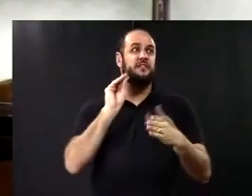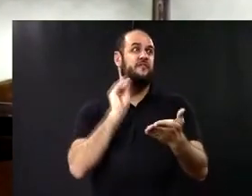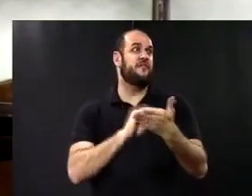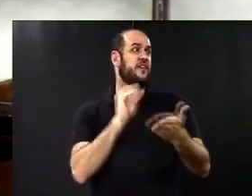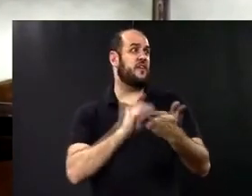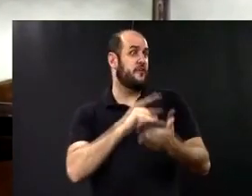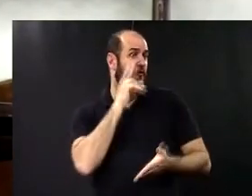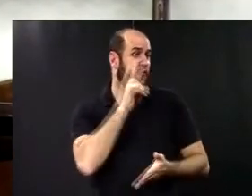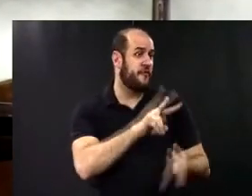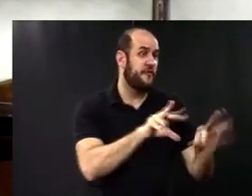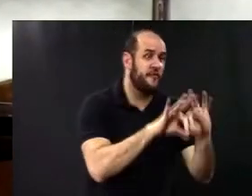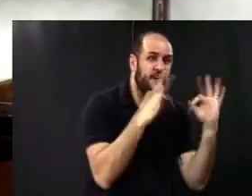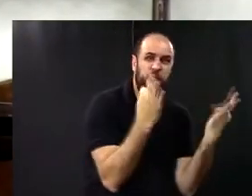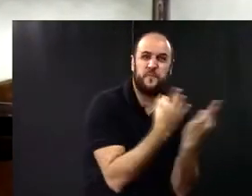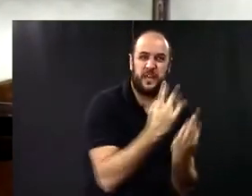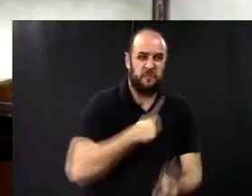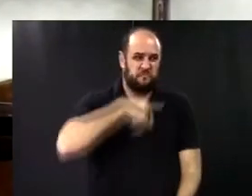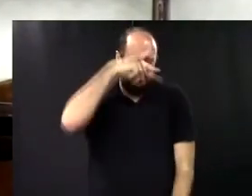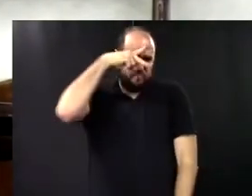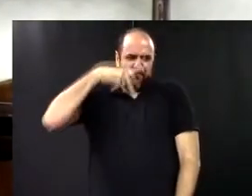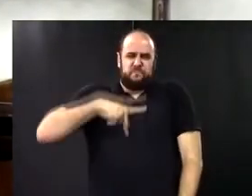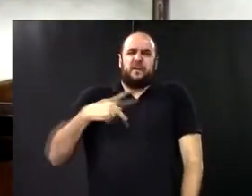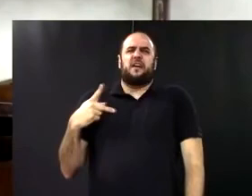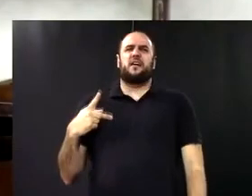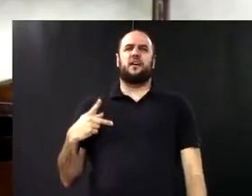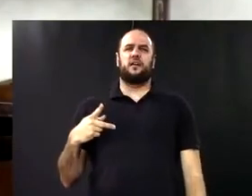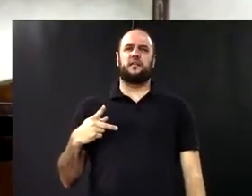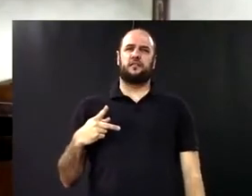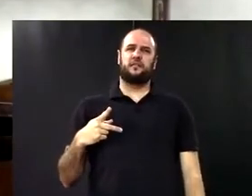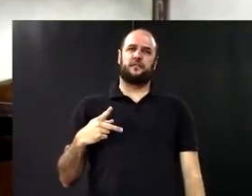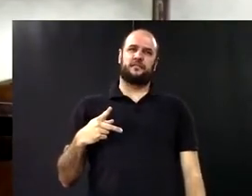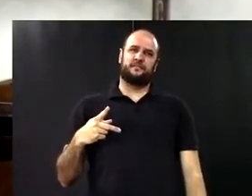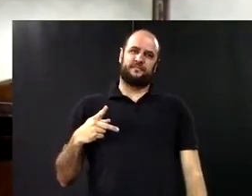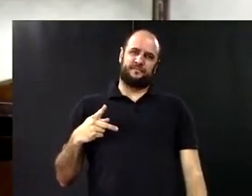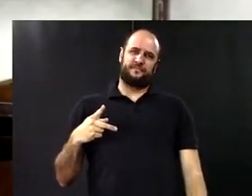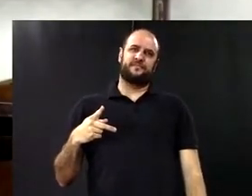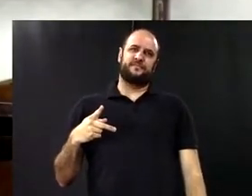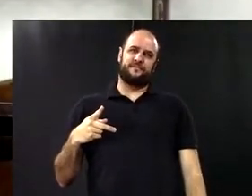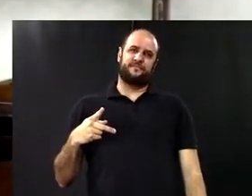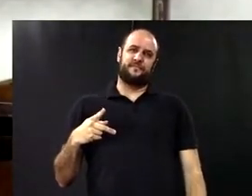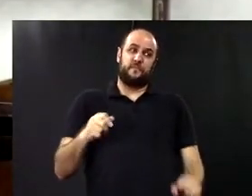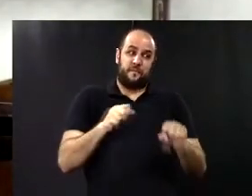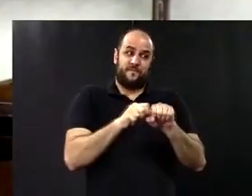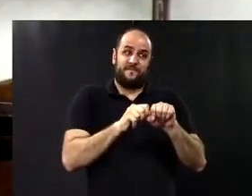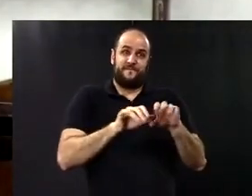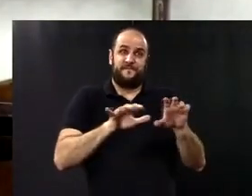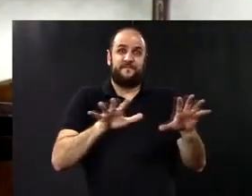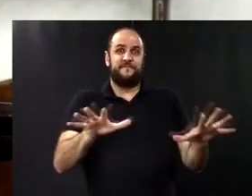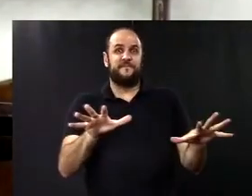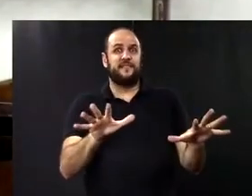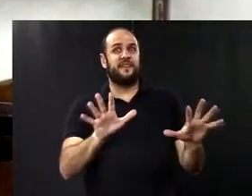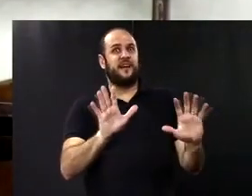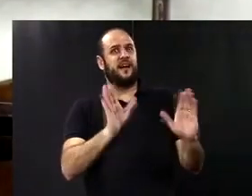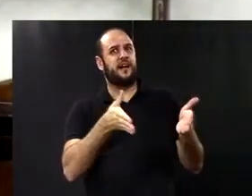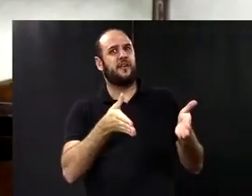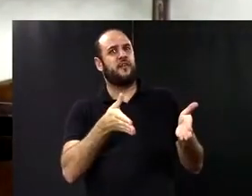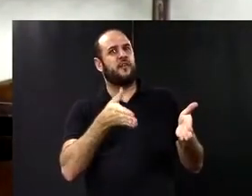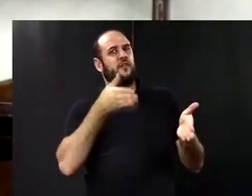foi os nossos próprios sonhos. A pandemia tem trazido para